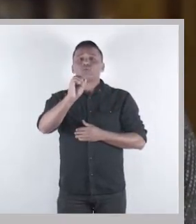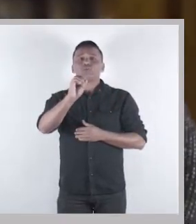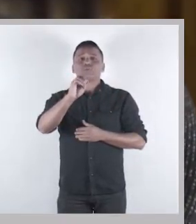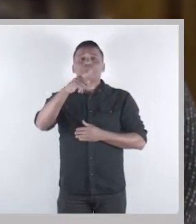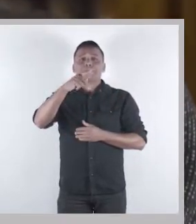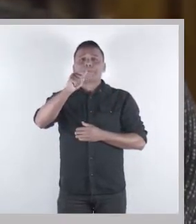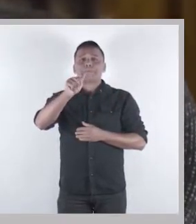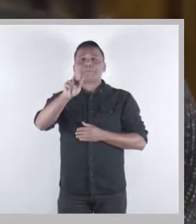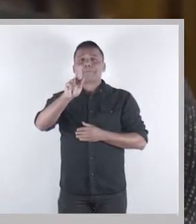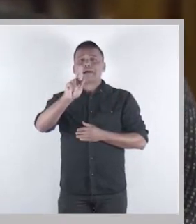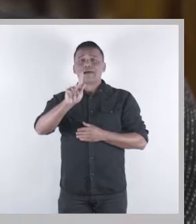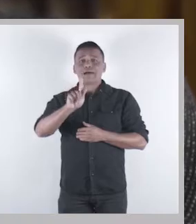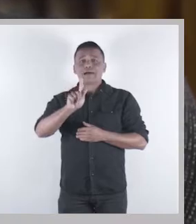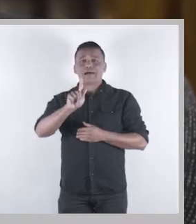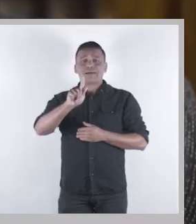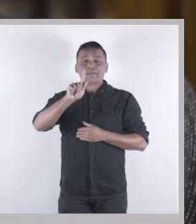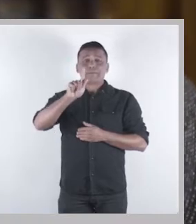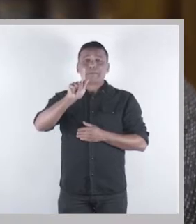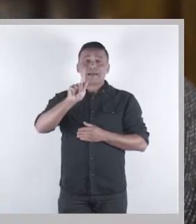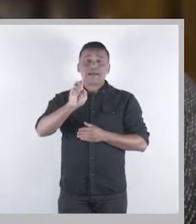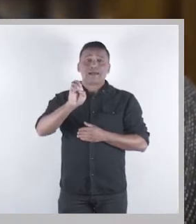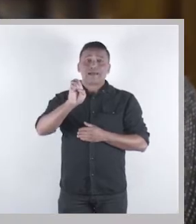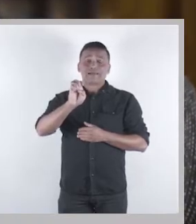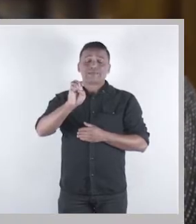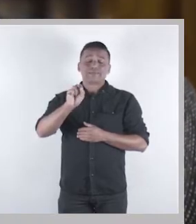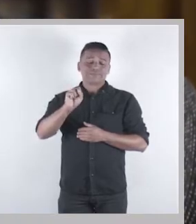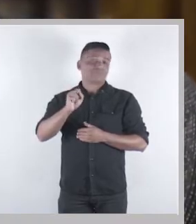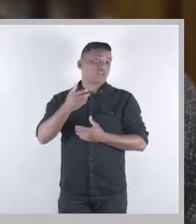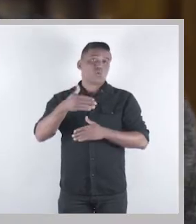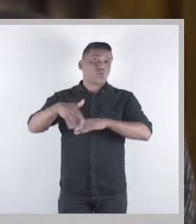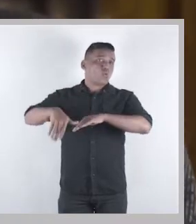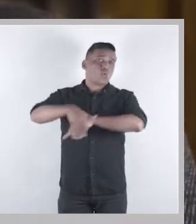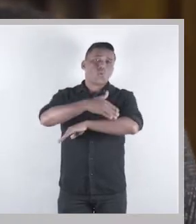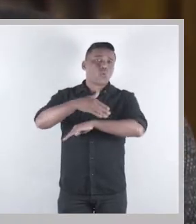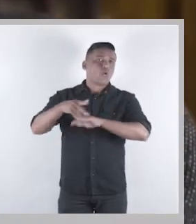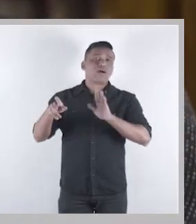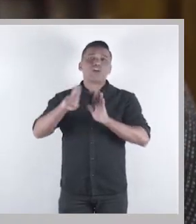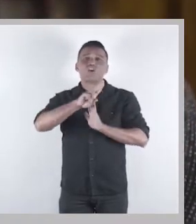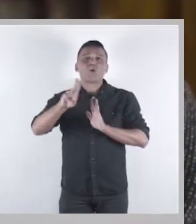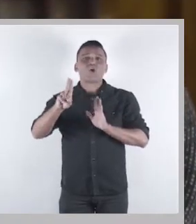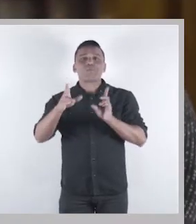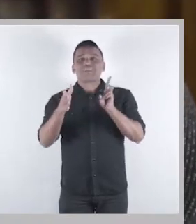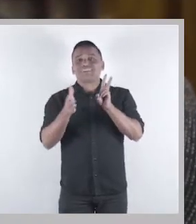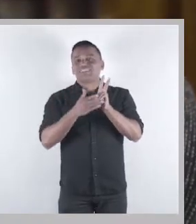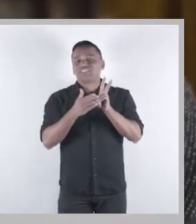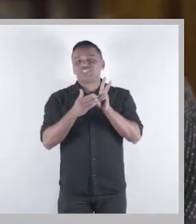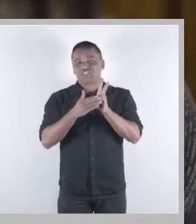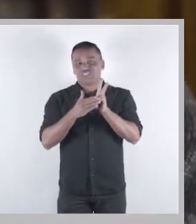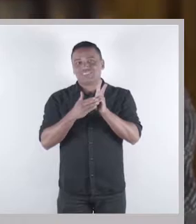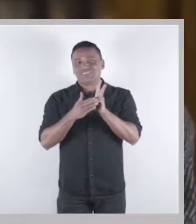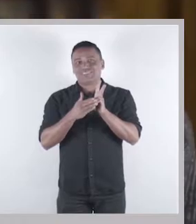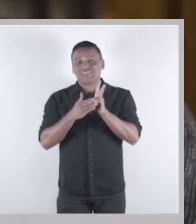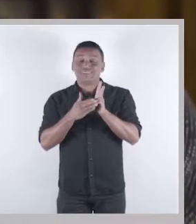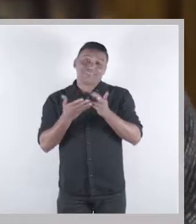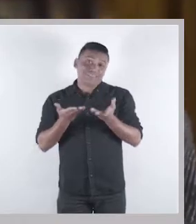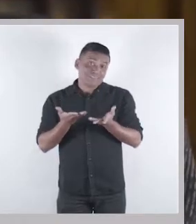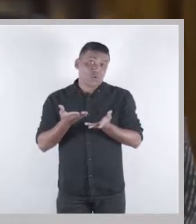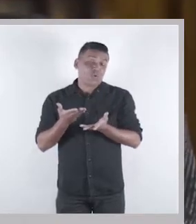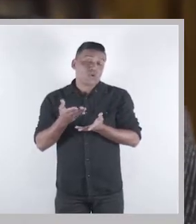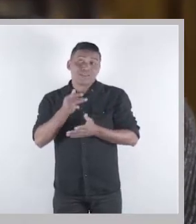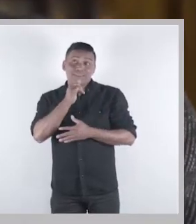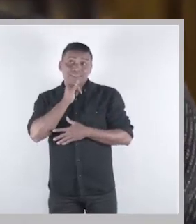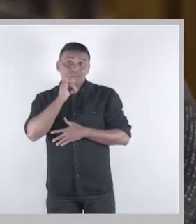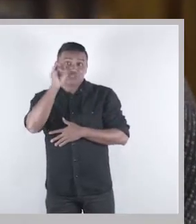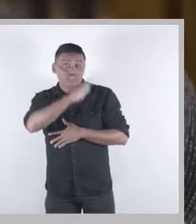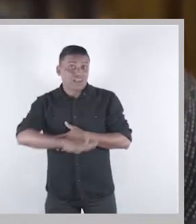Guajajaras que já existe então brasileiro ele eu nem gosto muito de ver na televisão mas ele ele ele foge muito das